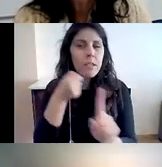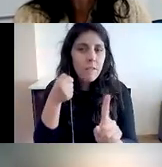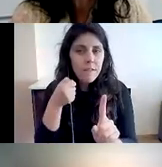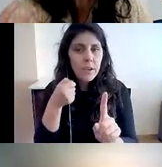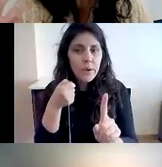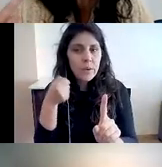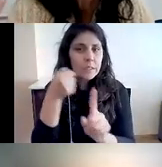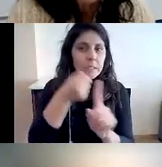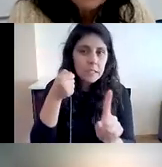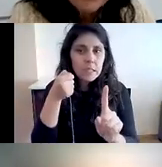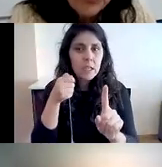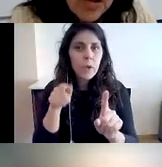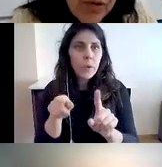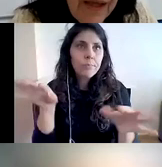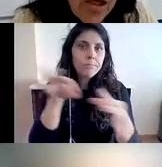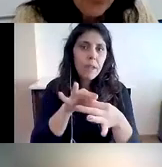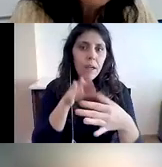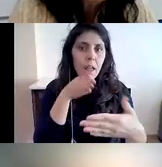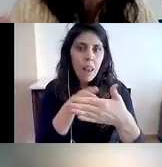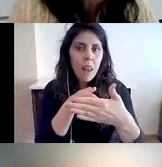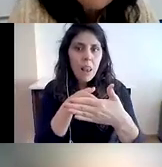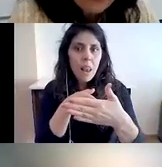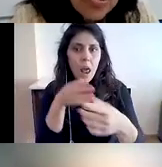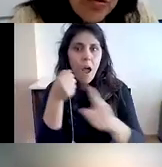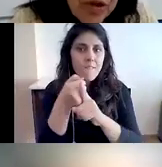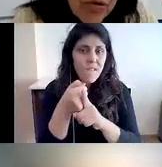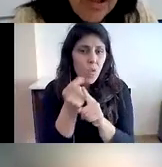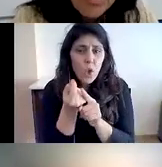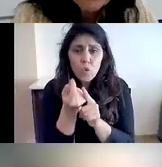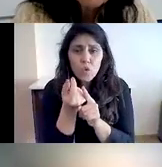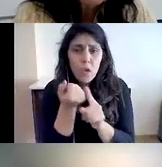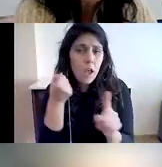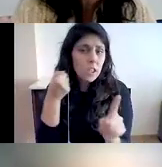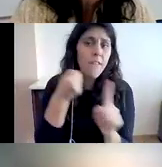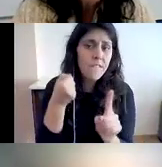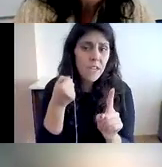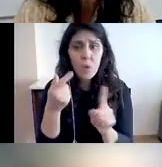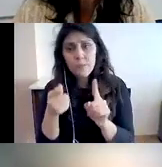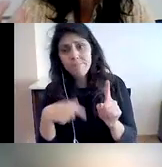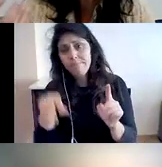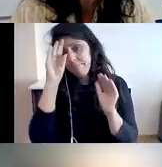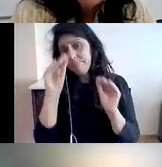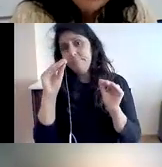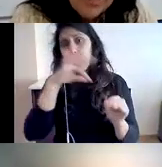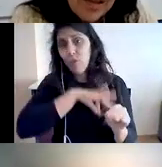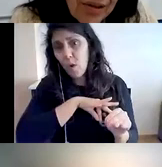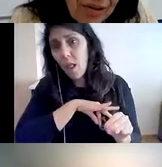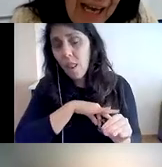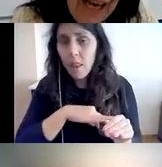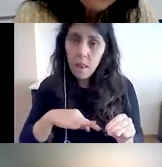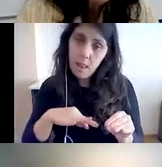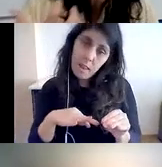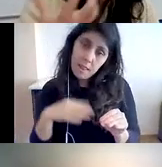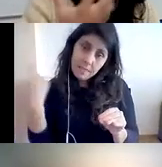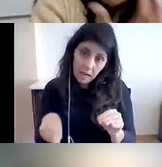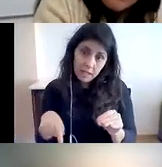o limitadíssimo desafio, com o limitado desafio que o ensino profissional